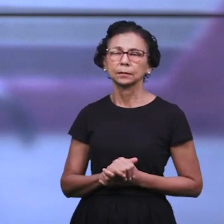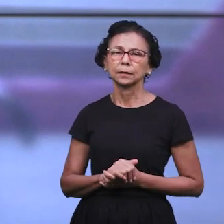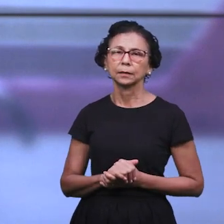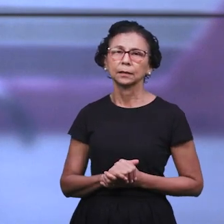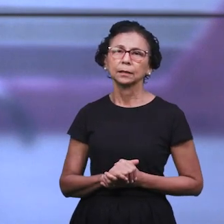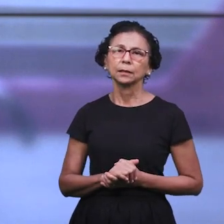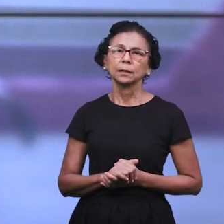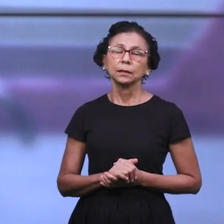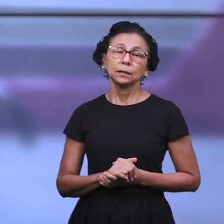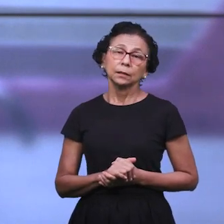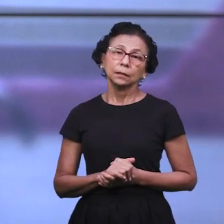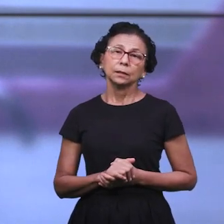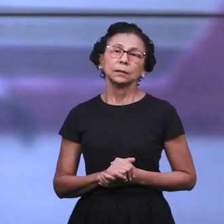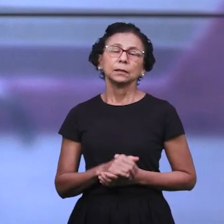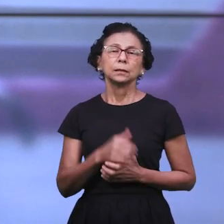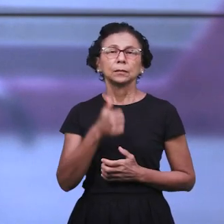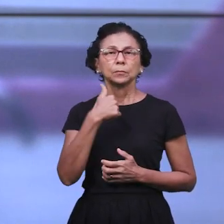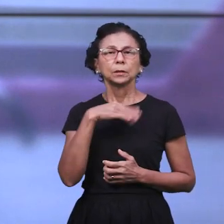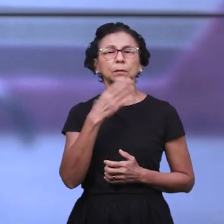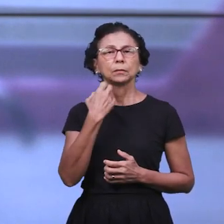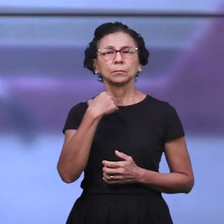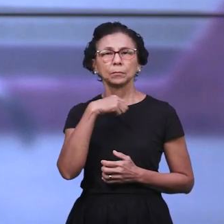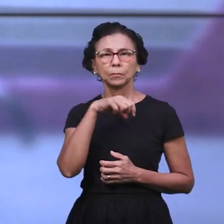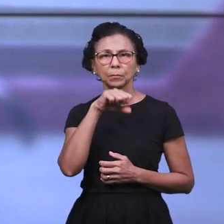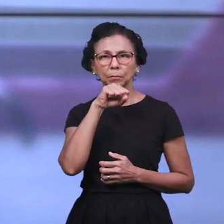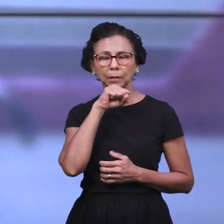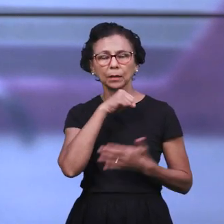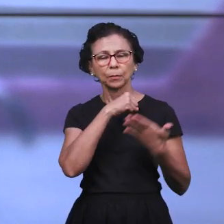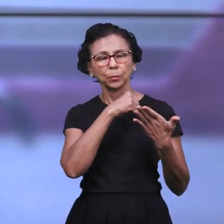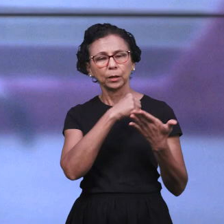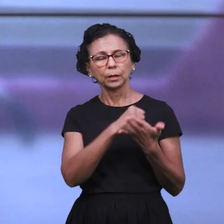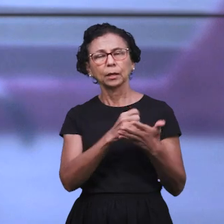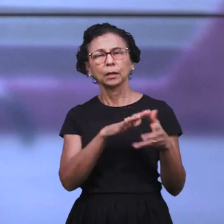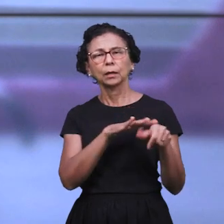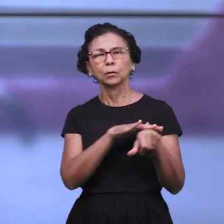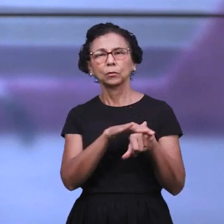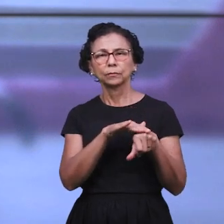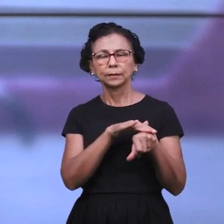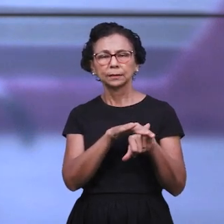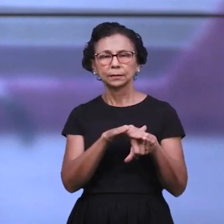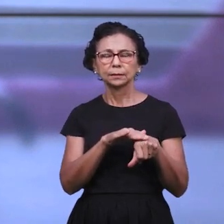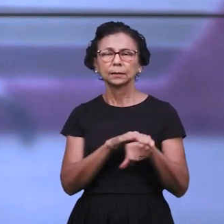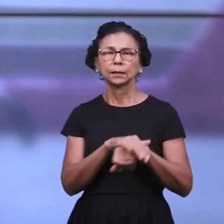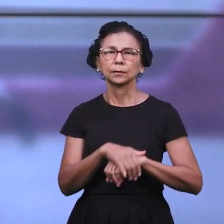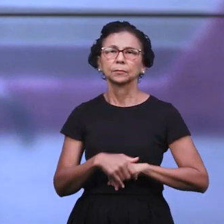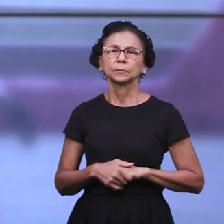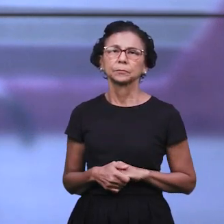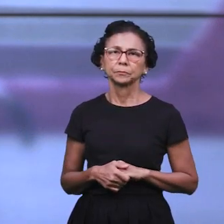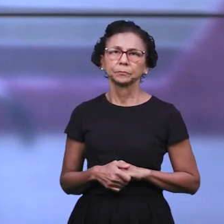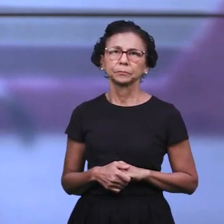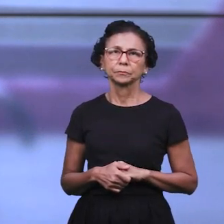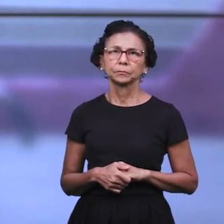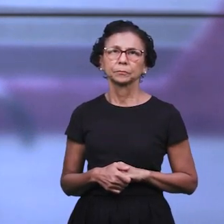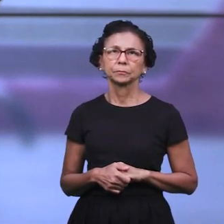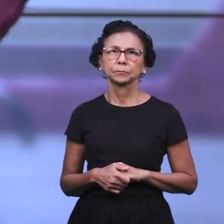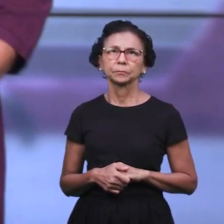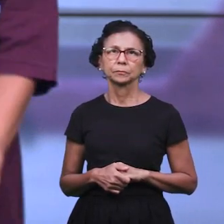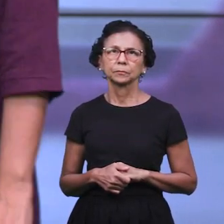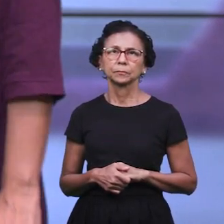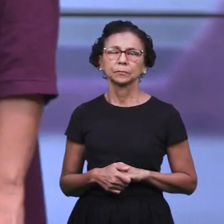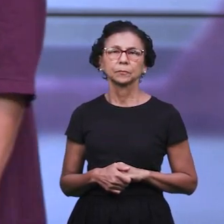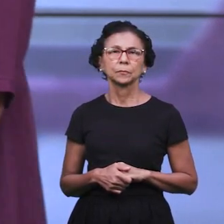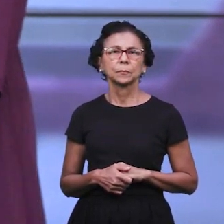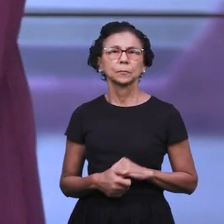conversar, apoiar, aconselhar, acompanhar e contribuir com as expectativas dos nossos filhos. Um